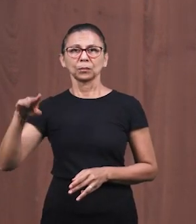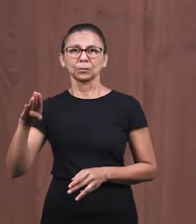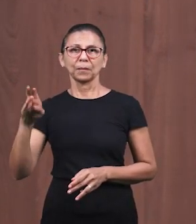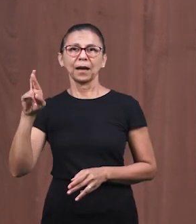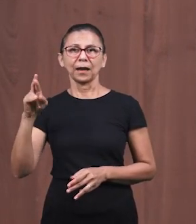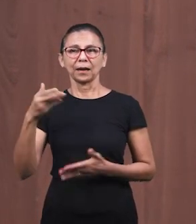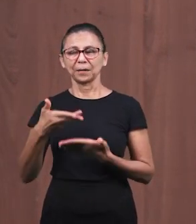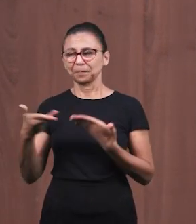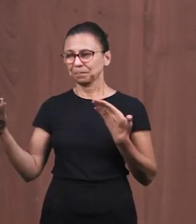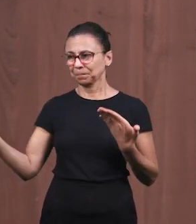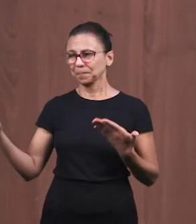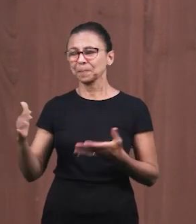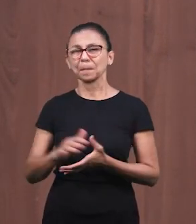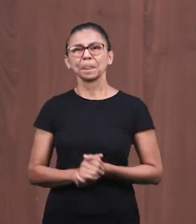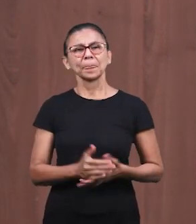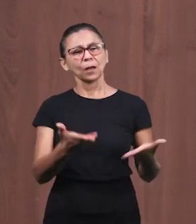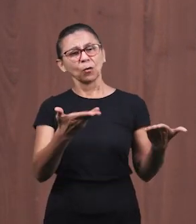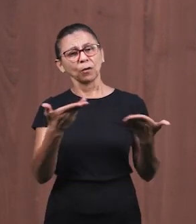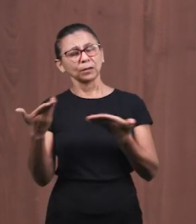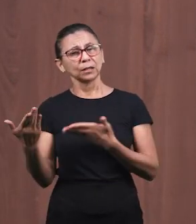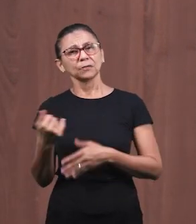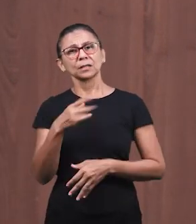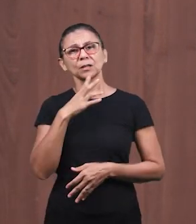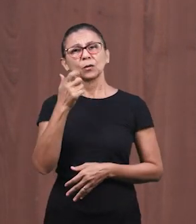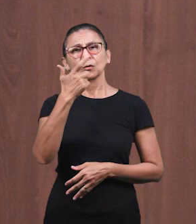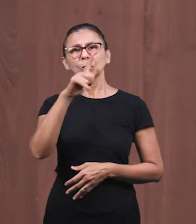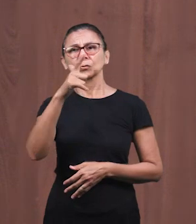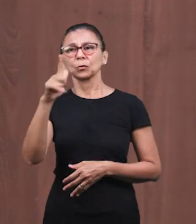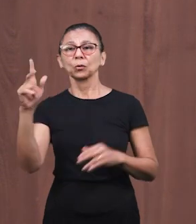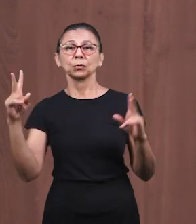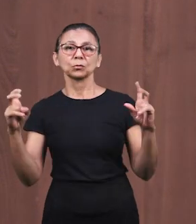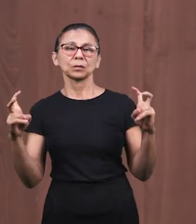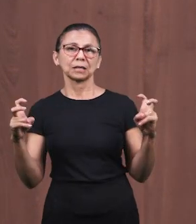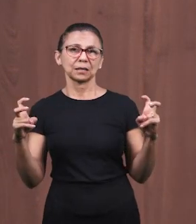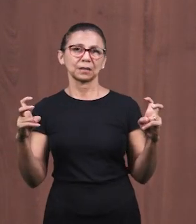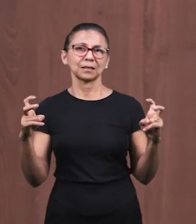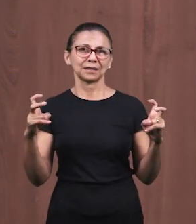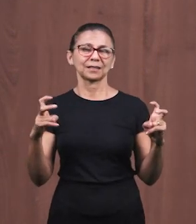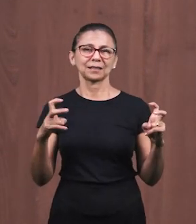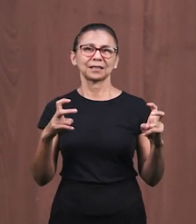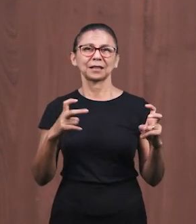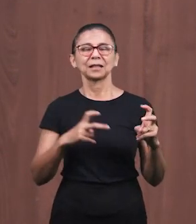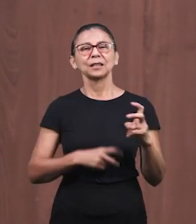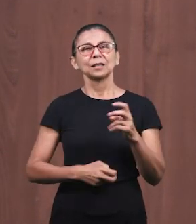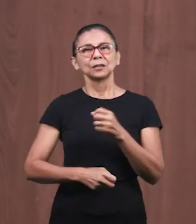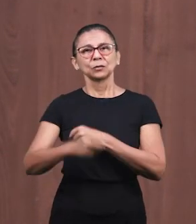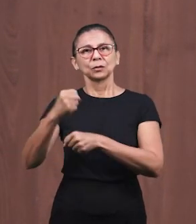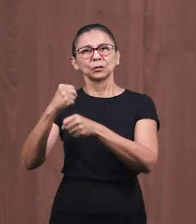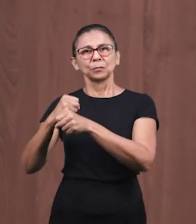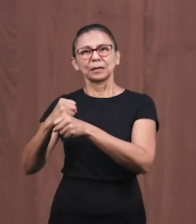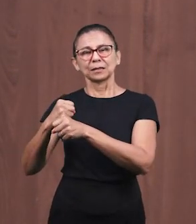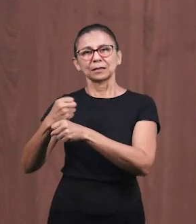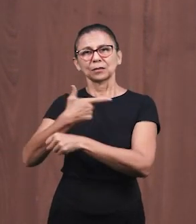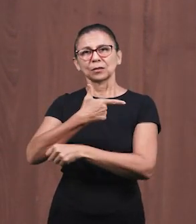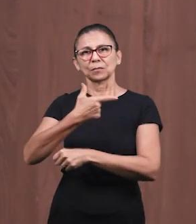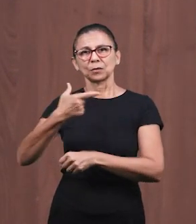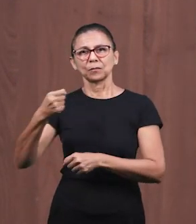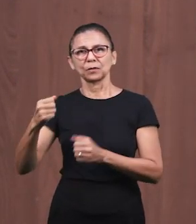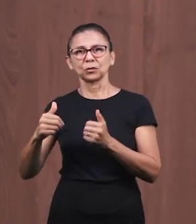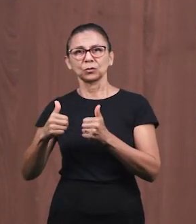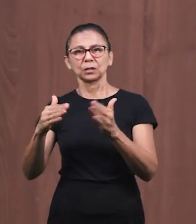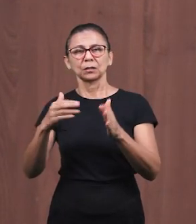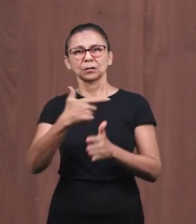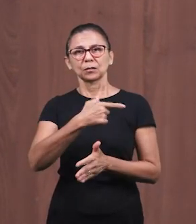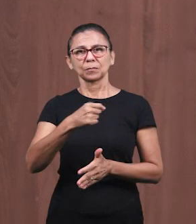contato@radiomanaim.com.br. Também convidamos você a conhecer os demais assuntos abordados ao longo do ano de 2020 e no início deste ano